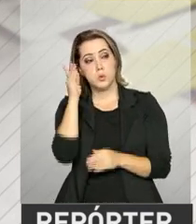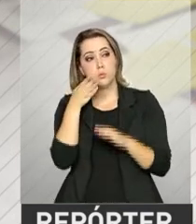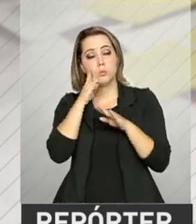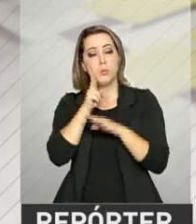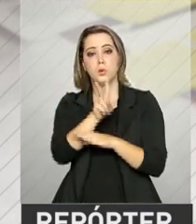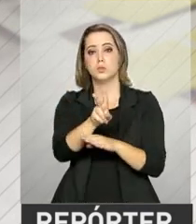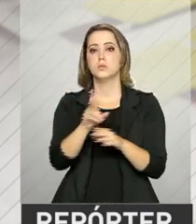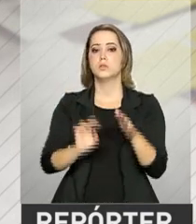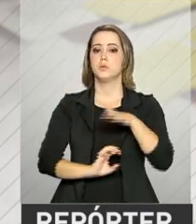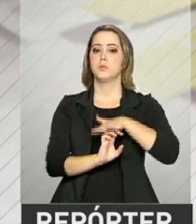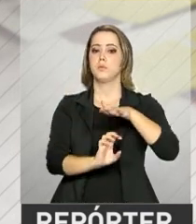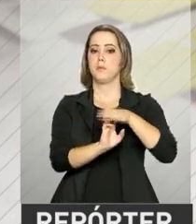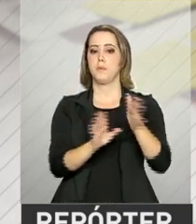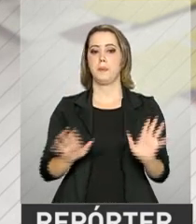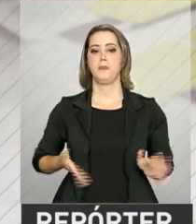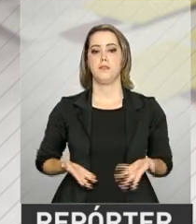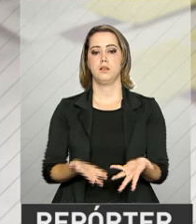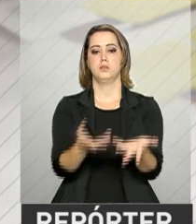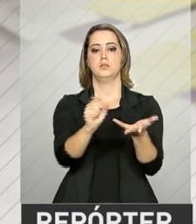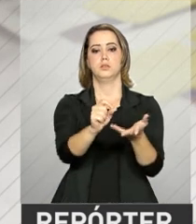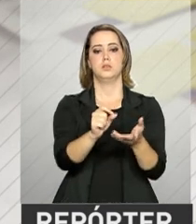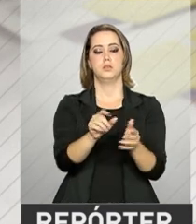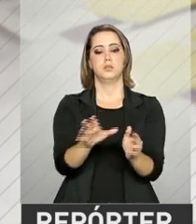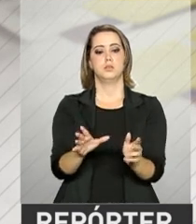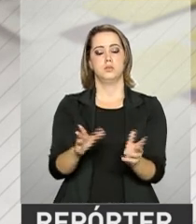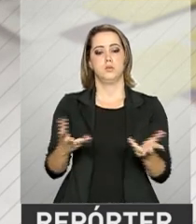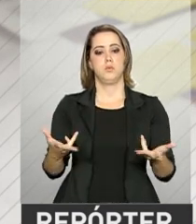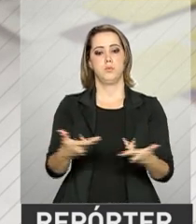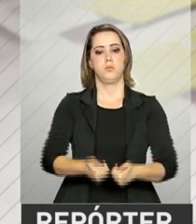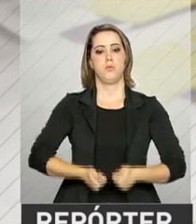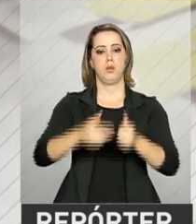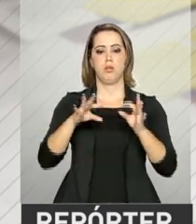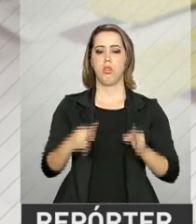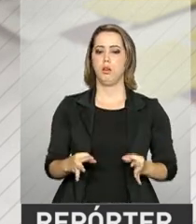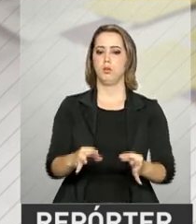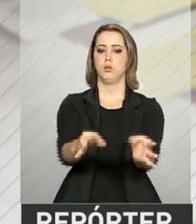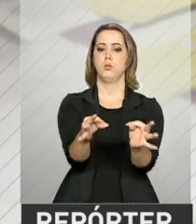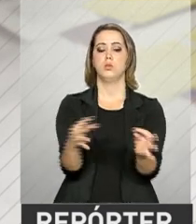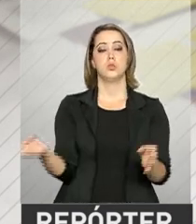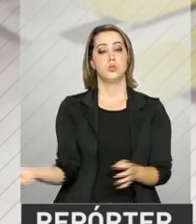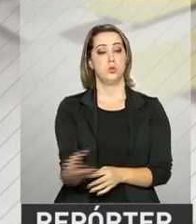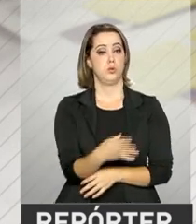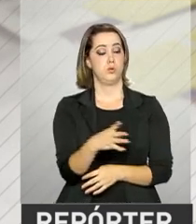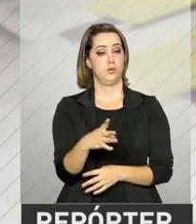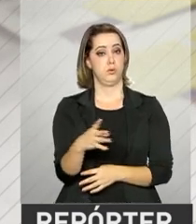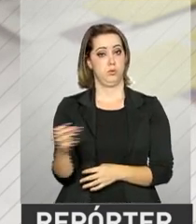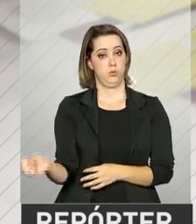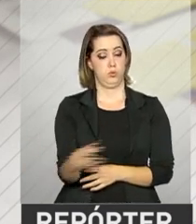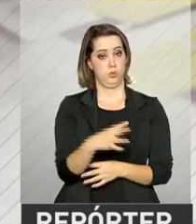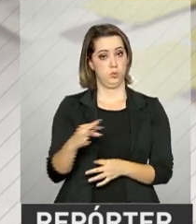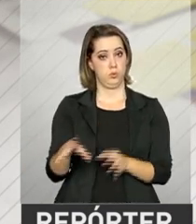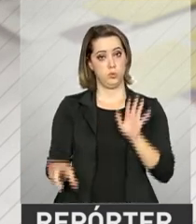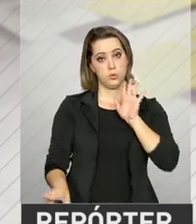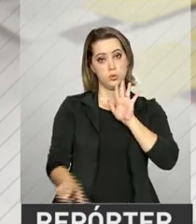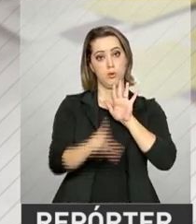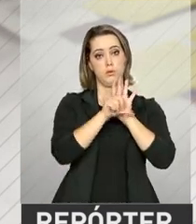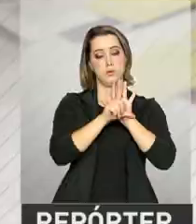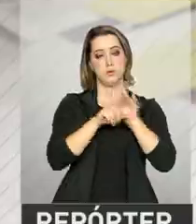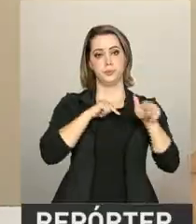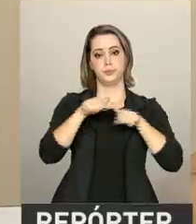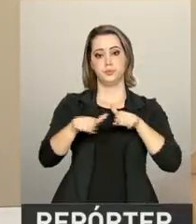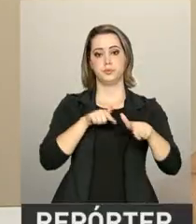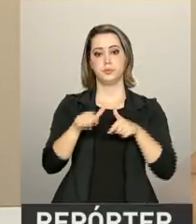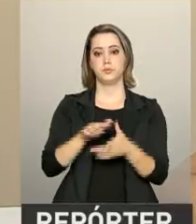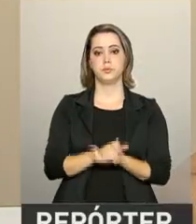e competitividade. Propõe o estímulo à ciência, tecnologia e inovação, além da modernização da legislação